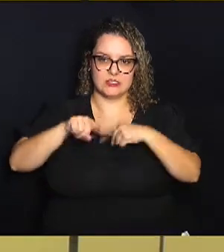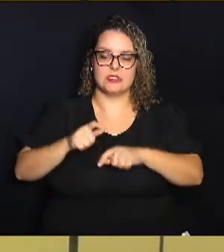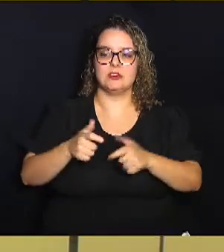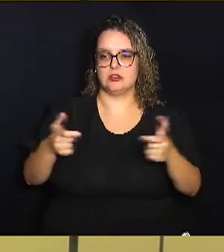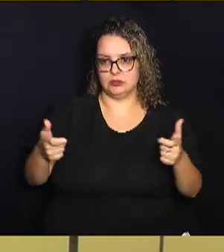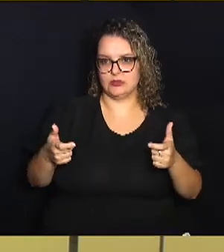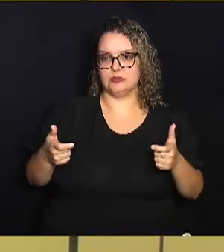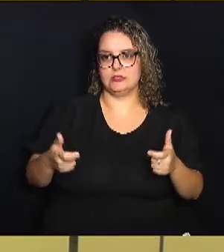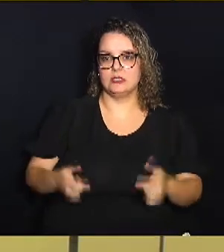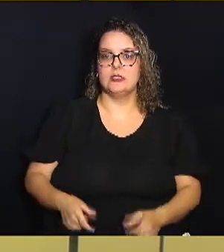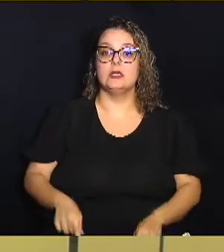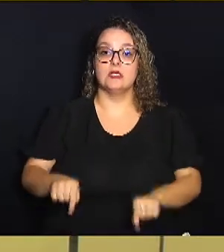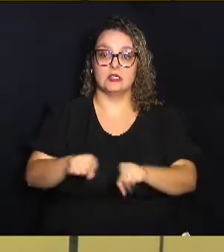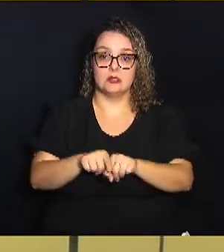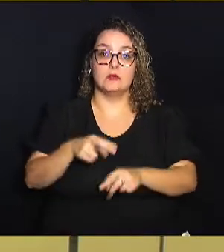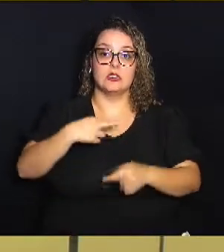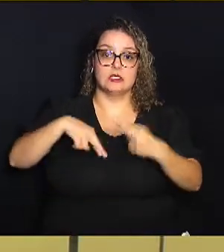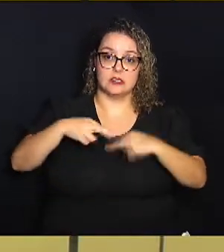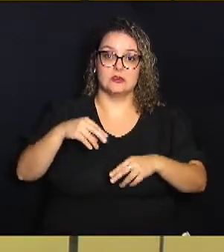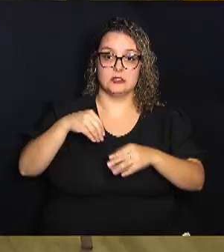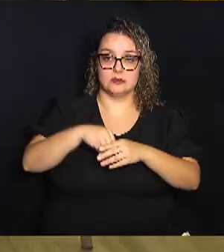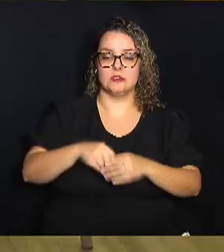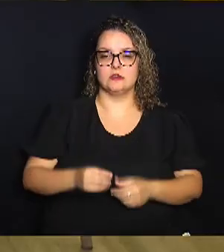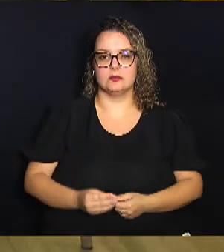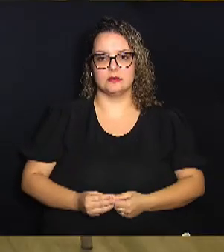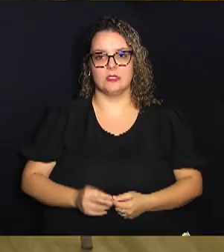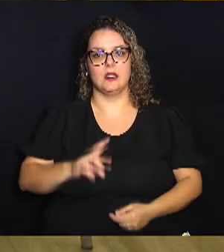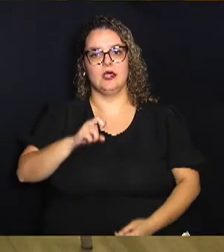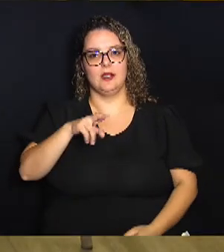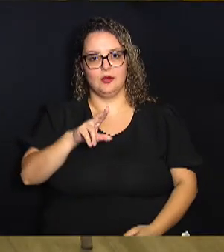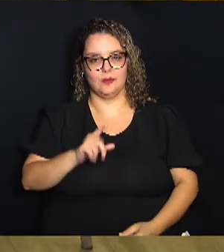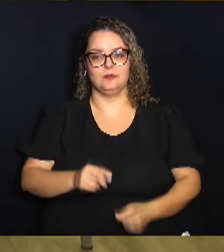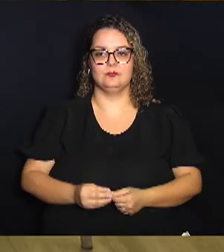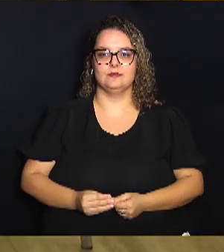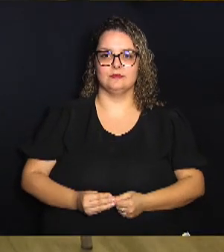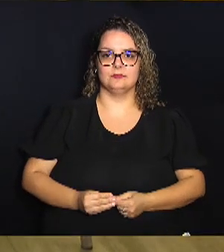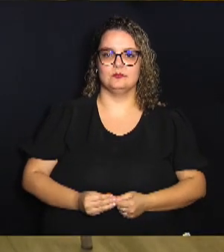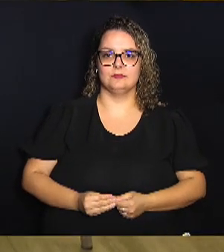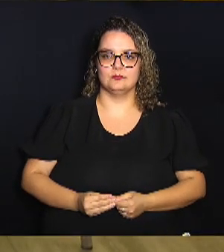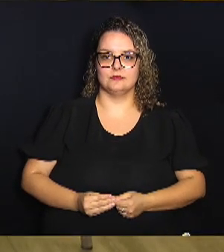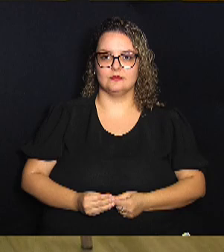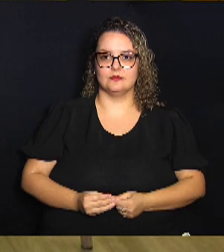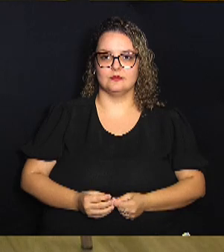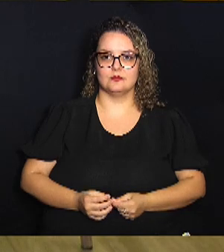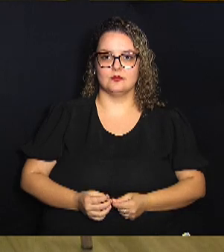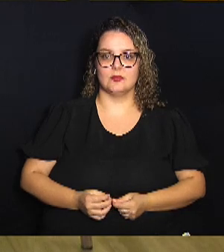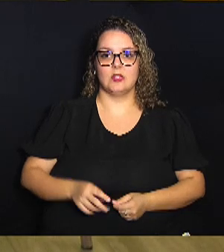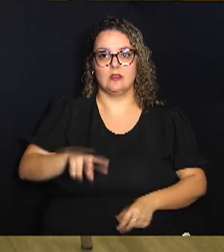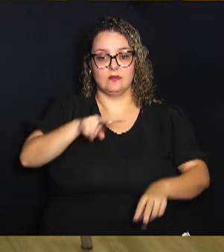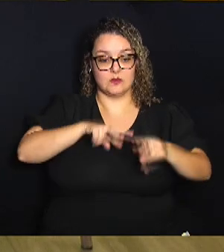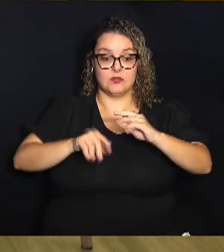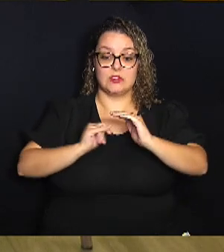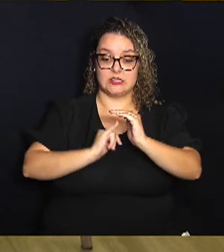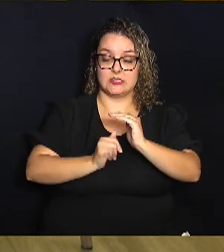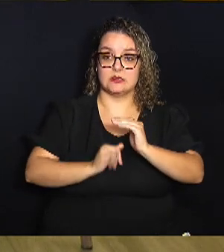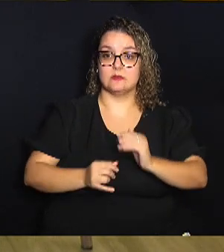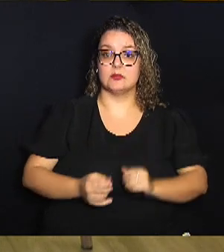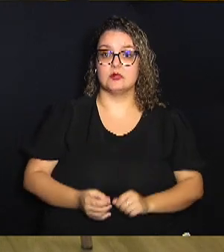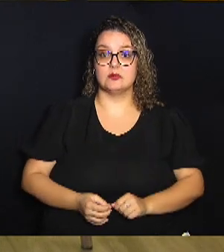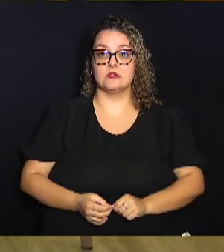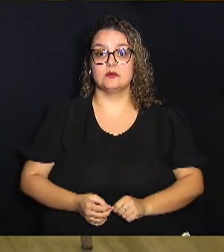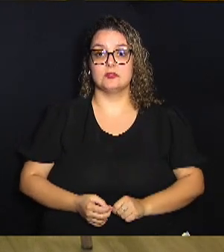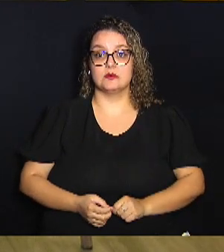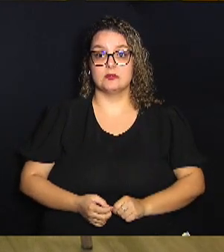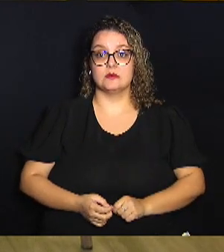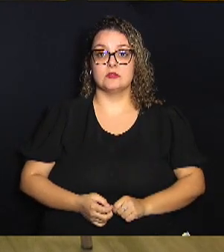e sucesso inclusive nas relações dentro dela. Raul. Olhando para o lado das startups, né, o incentivo maior